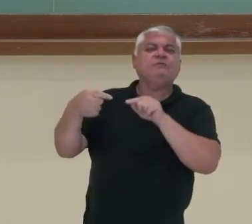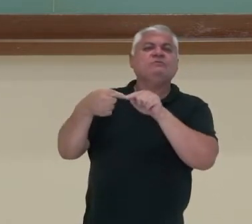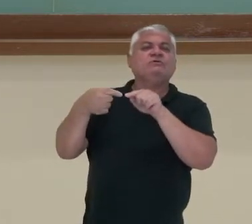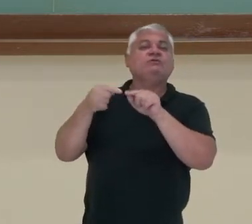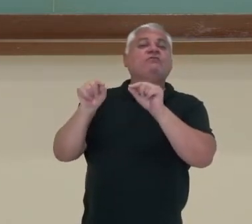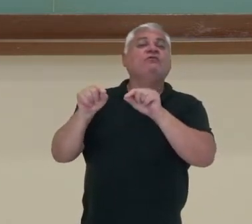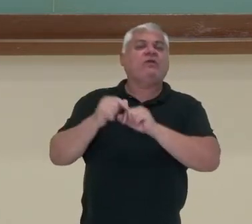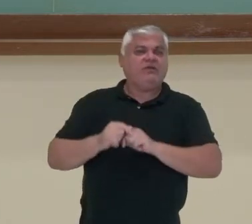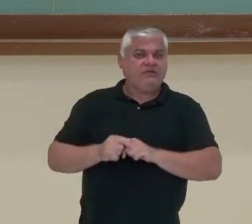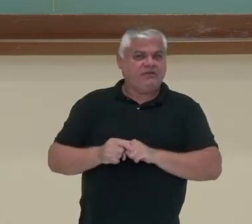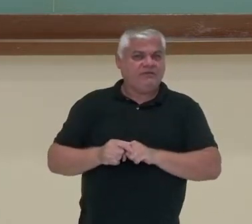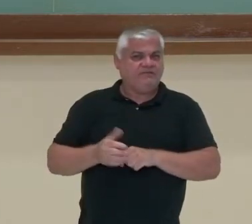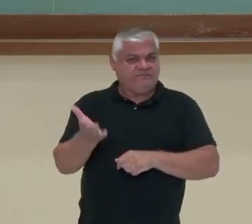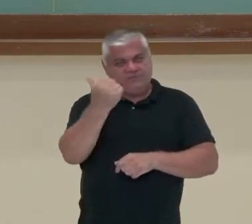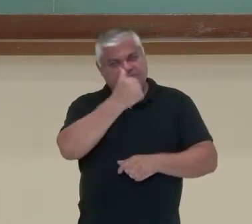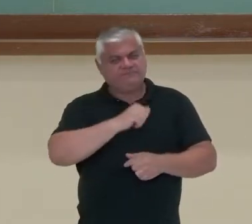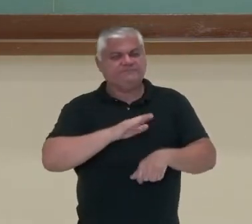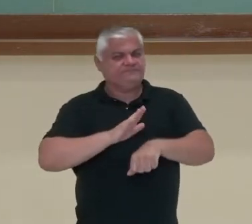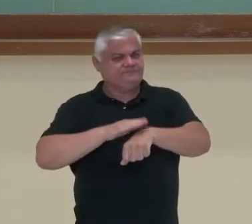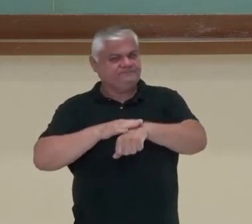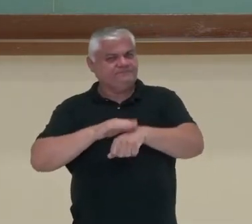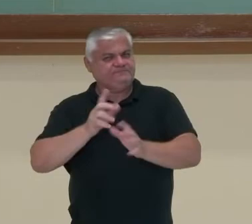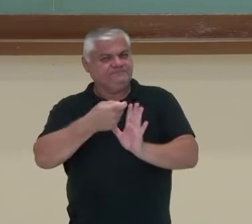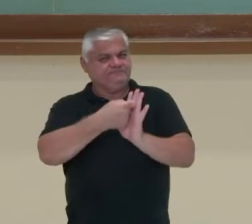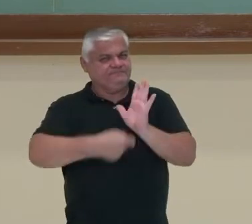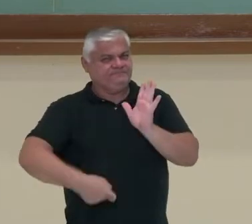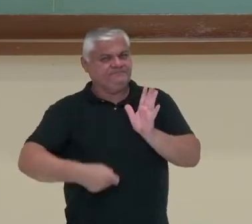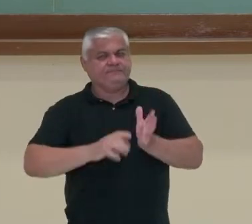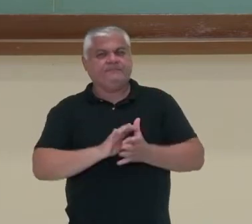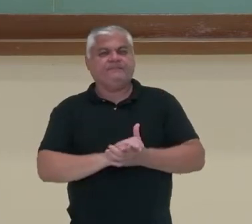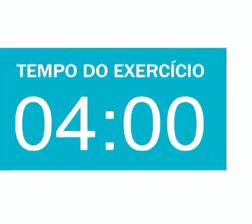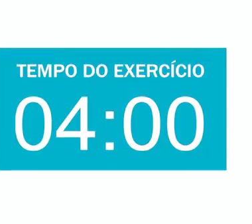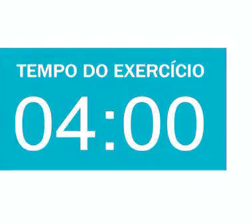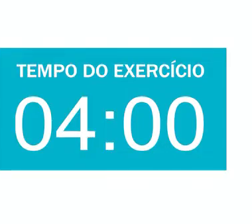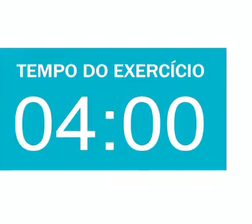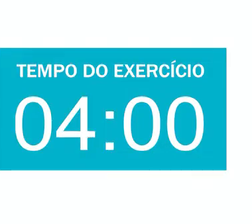então deste aparelho? Vamos lá? Um tempinho para vocês responderem.